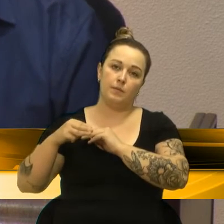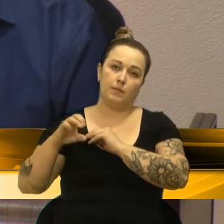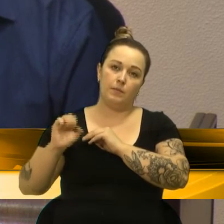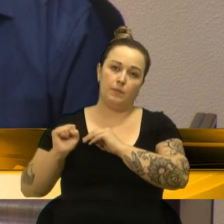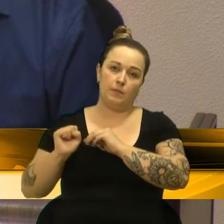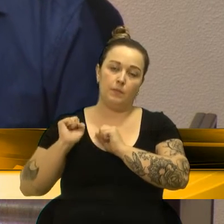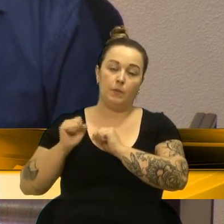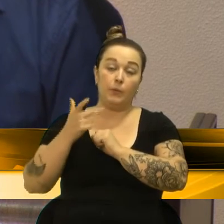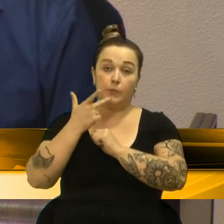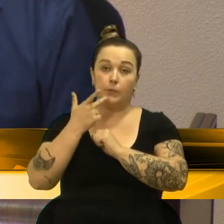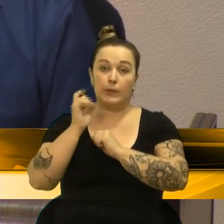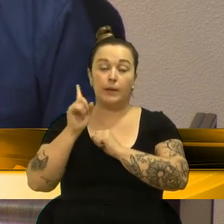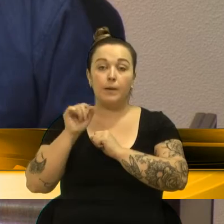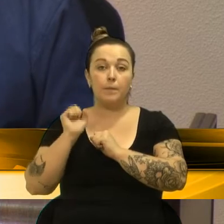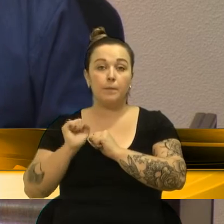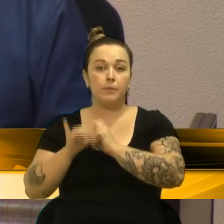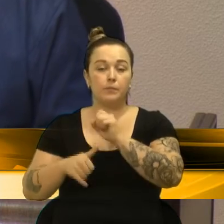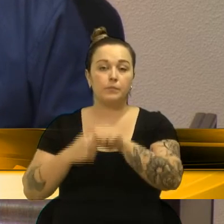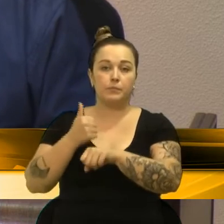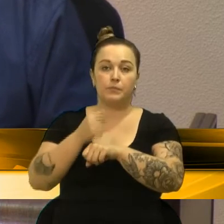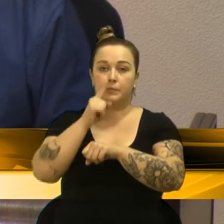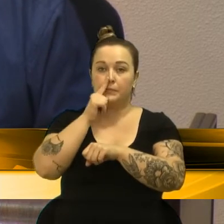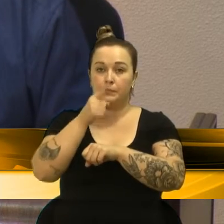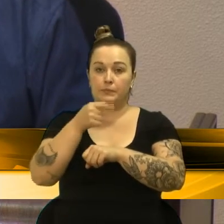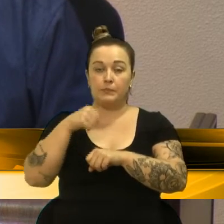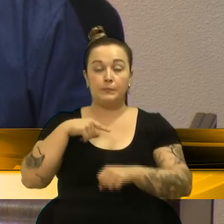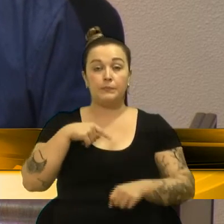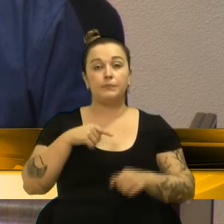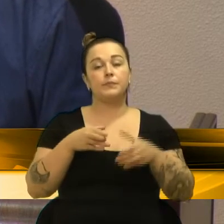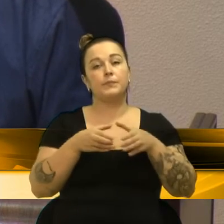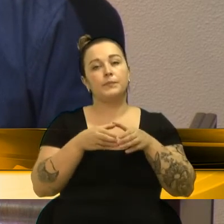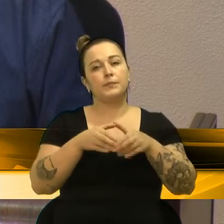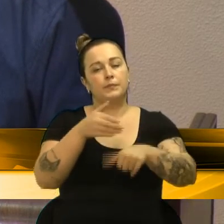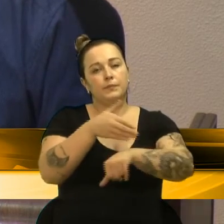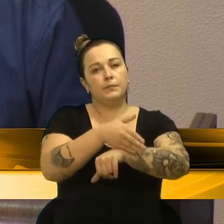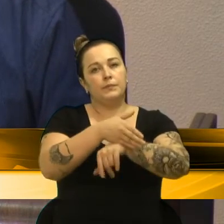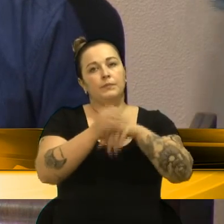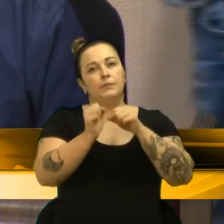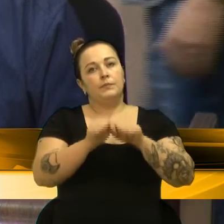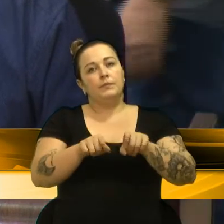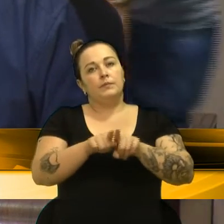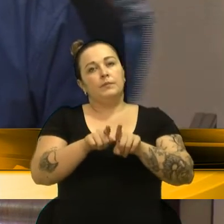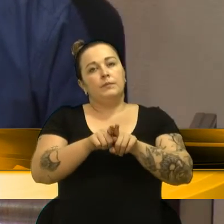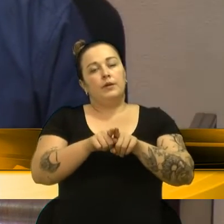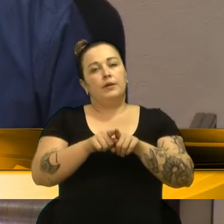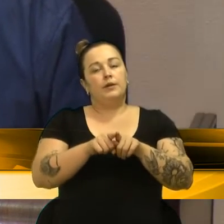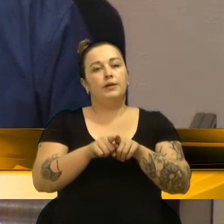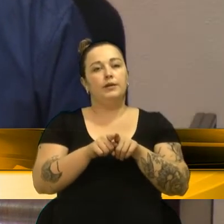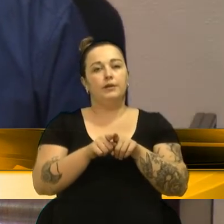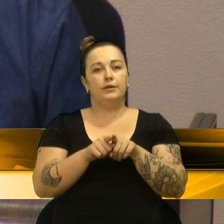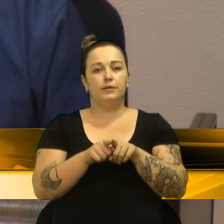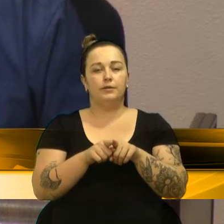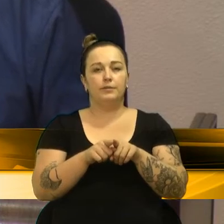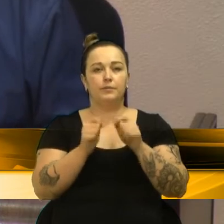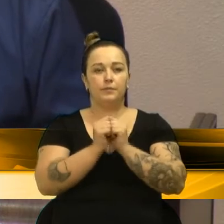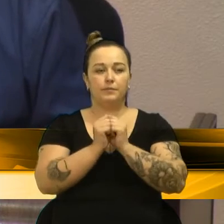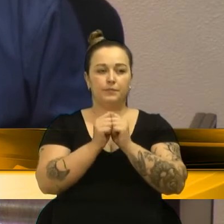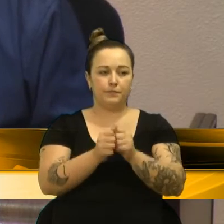suplentes. Inciso 5º. Os membros do CMS, representantes de entidades dos governos e dos prestadores de serviços, poderão